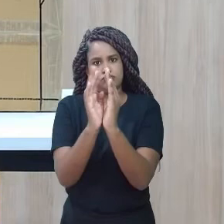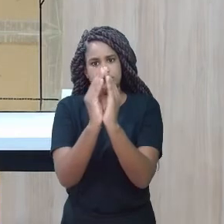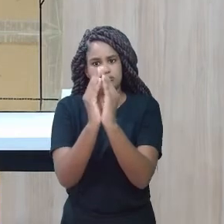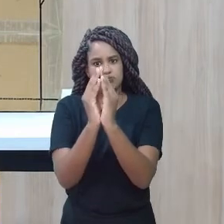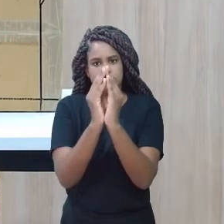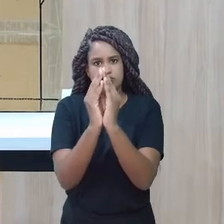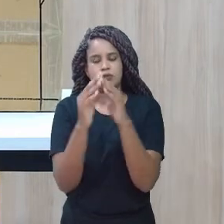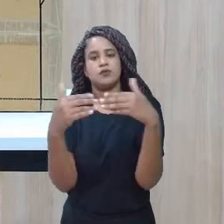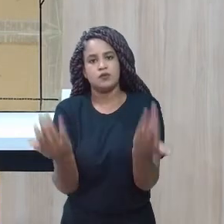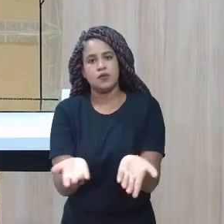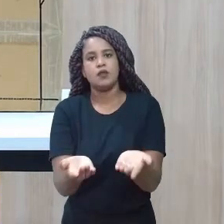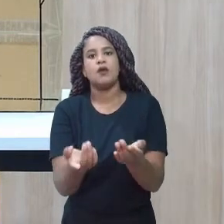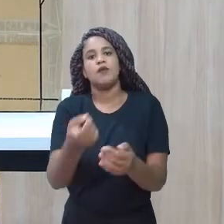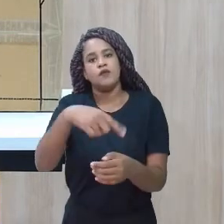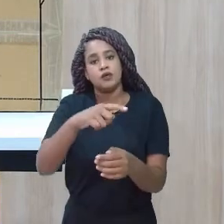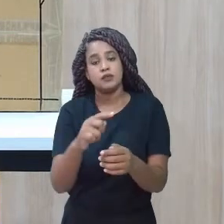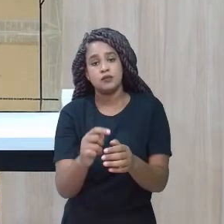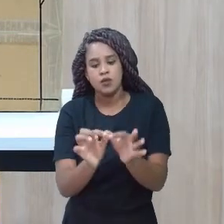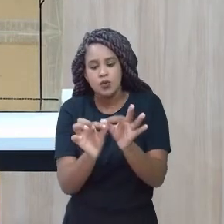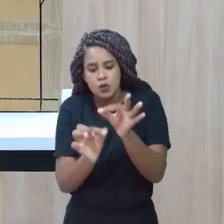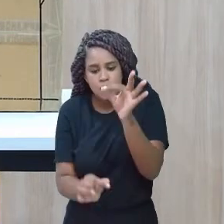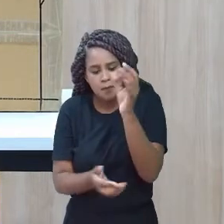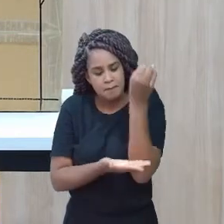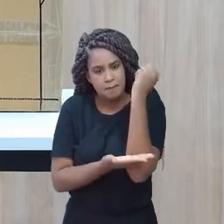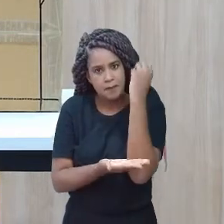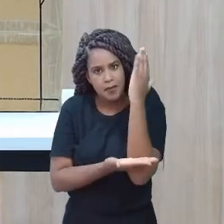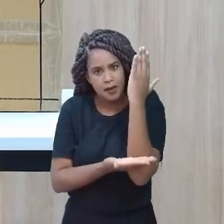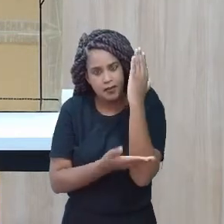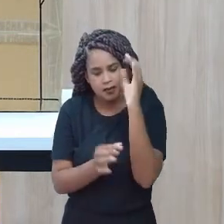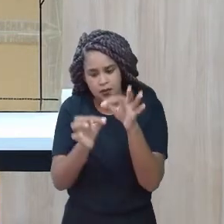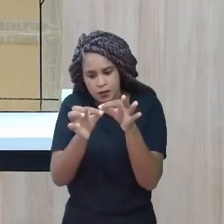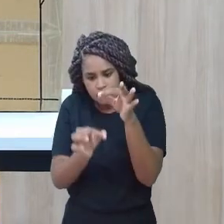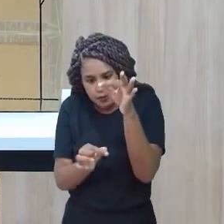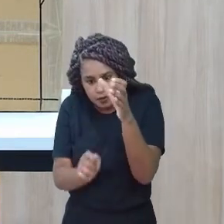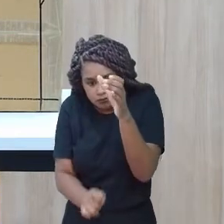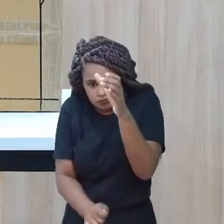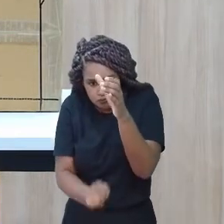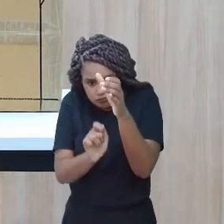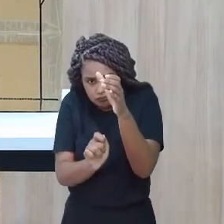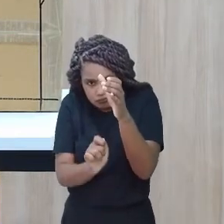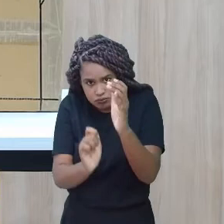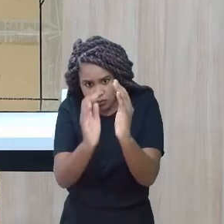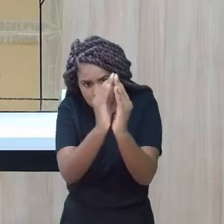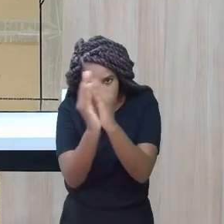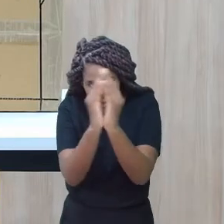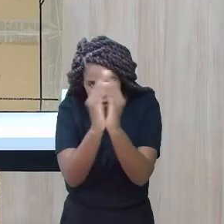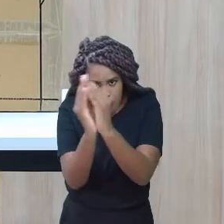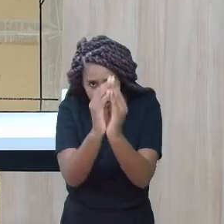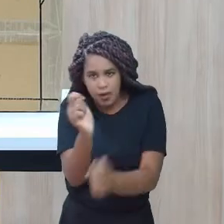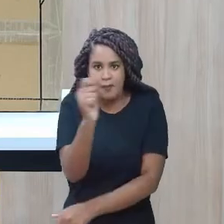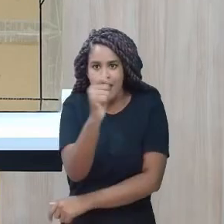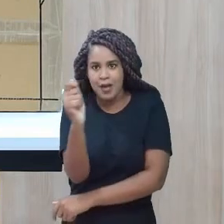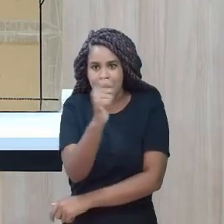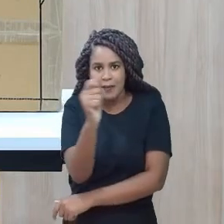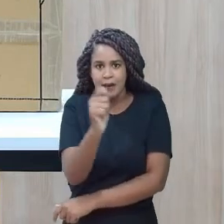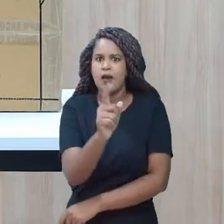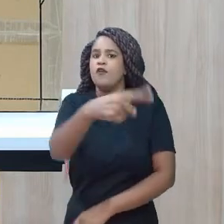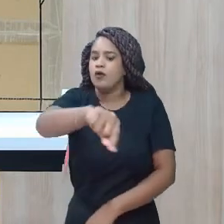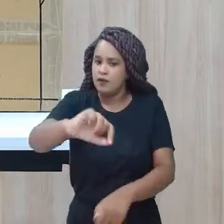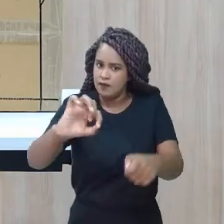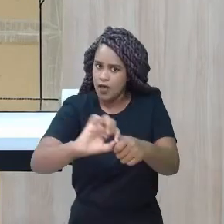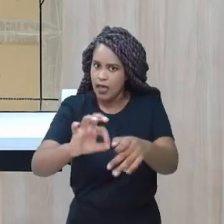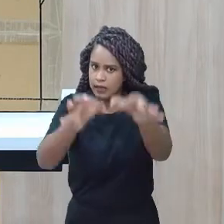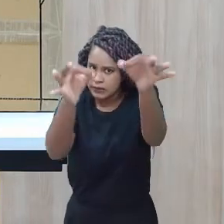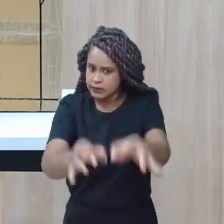Então, olha, bota lá no palitinho de todo lado durinho, ó. Participando da peça lá, bonitinho. Vamos fazer bem feito,